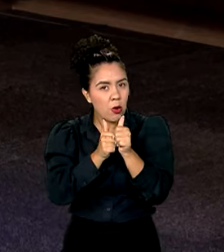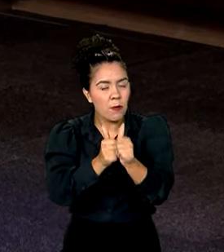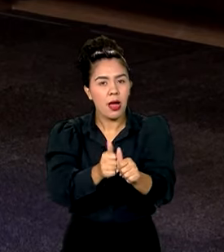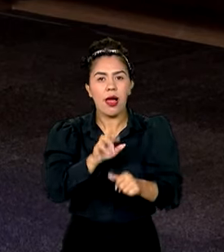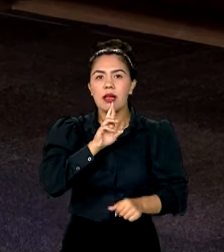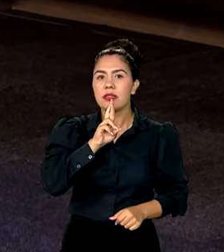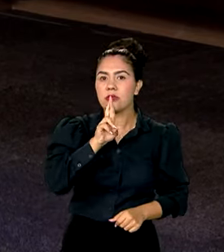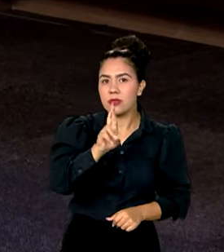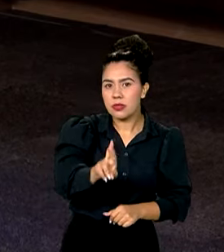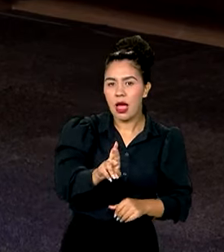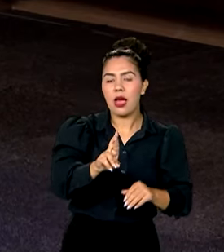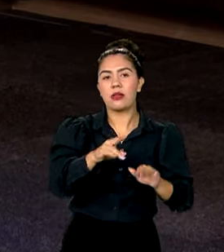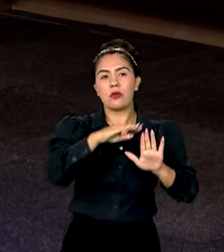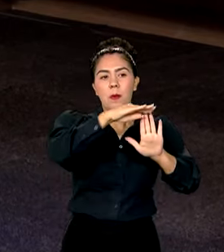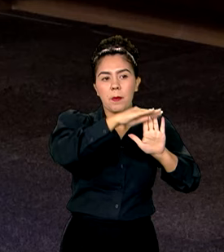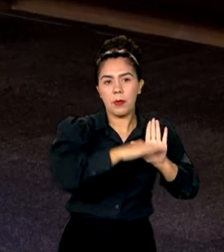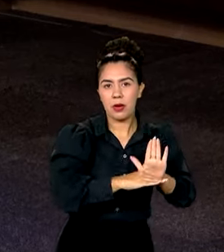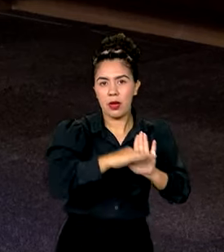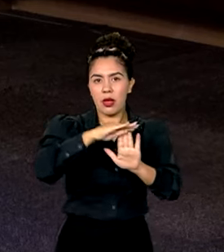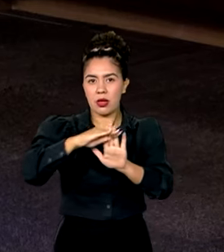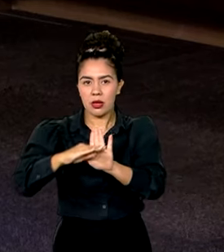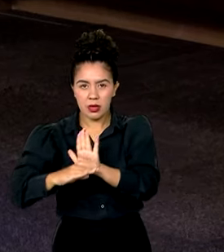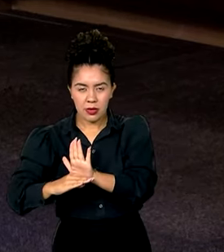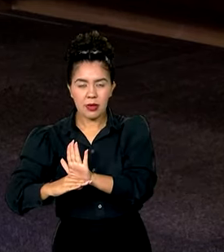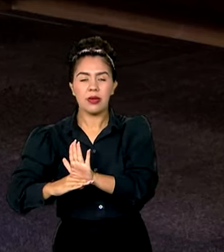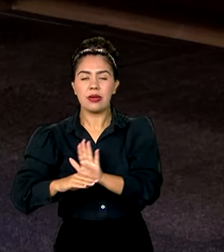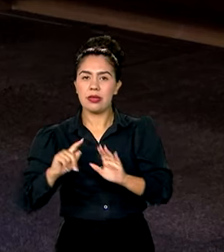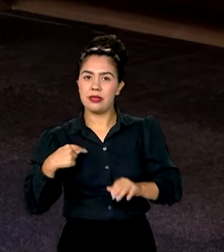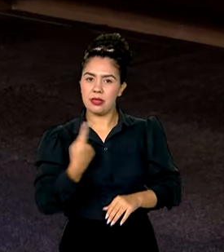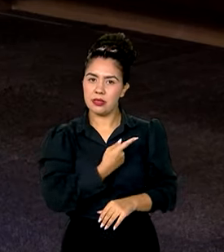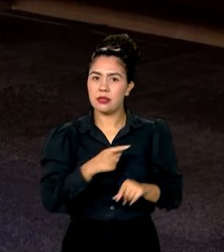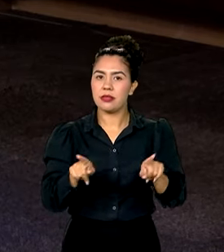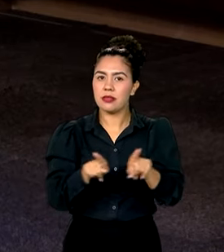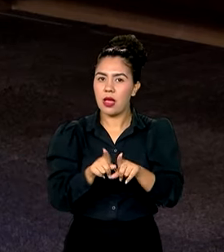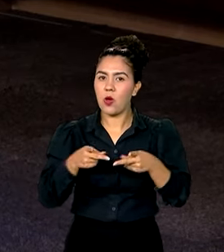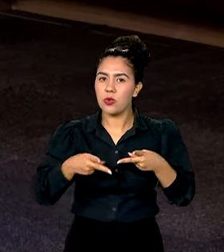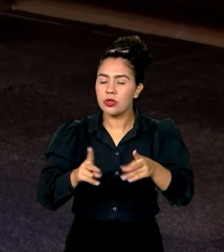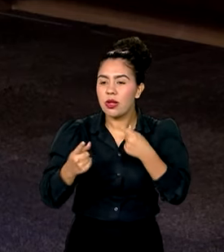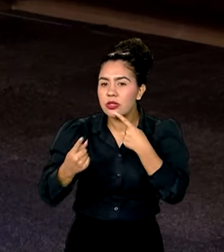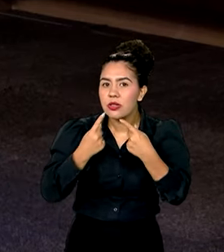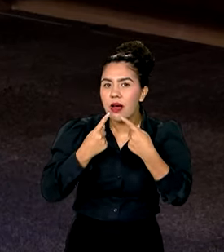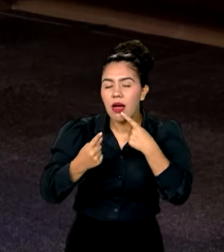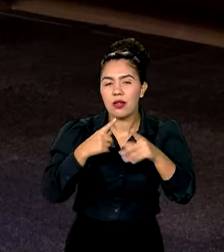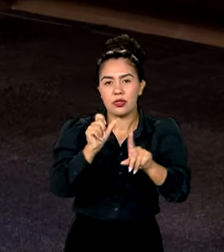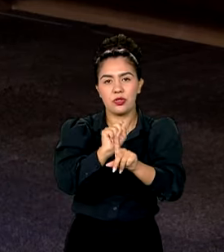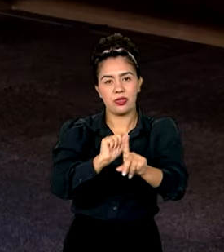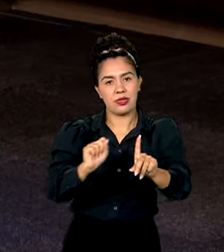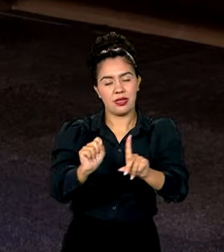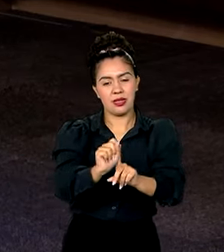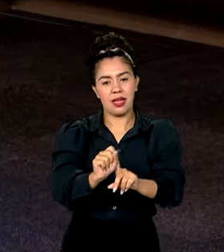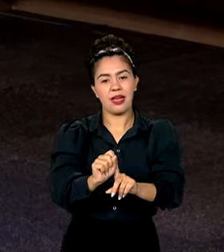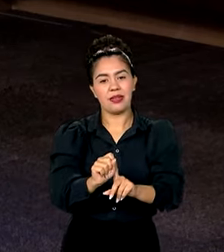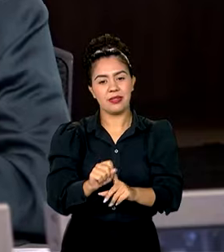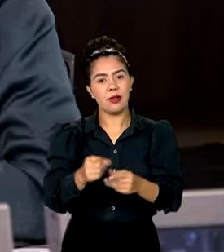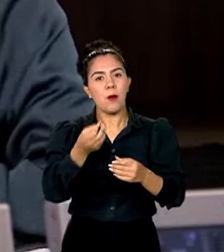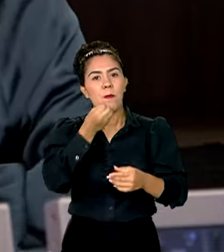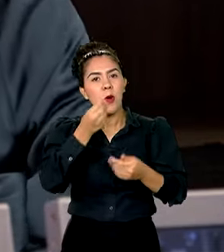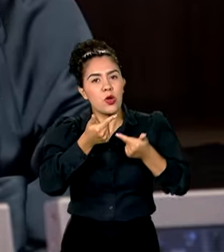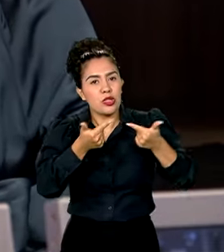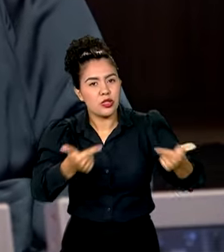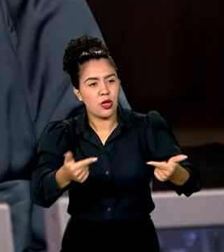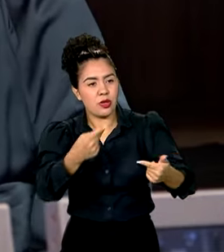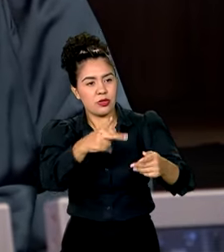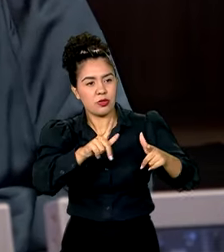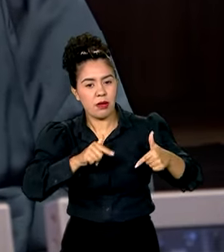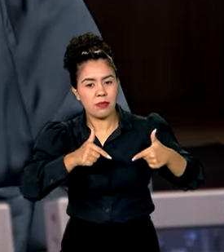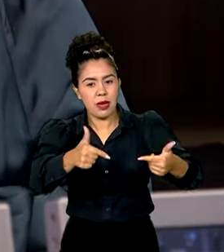resultados desses programas e estarmos juntas nesse diálogo com toda a sociedade sem dúvida boa sorte aí na sua missão Quero